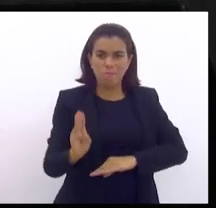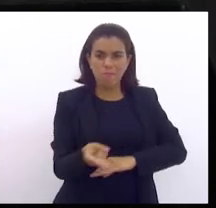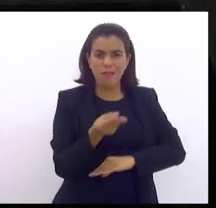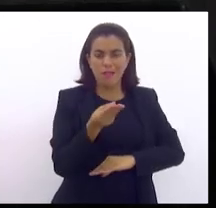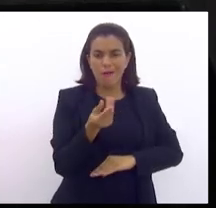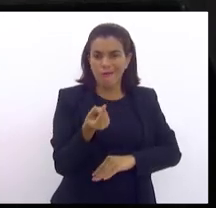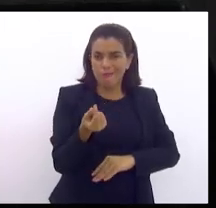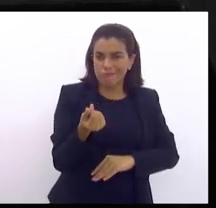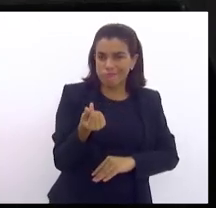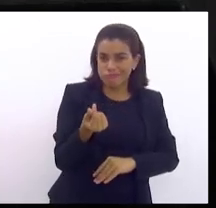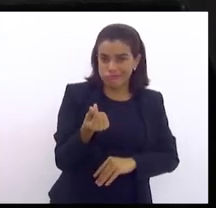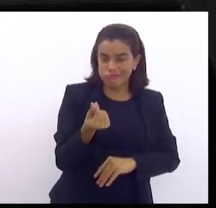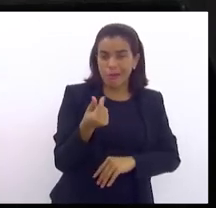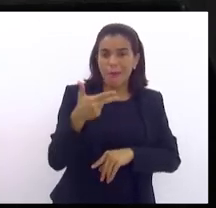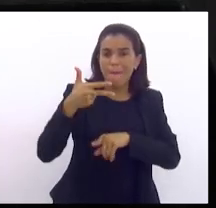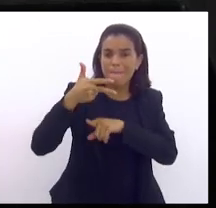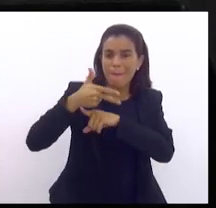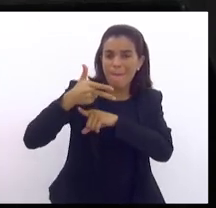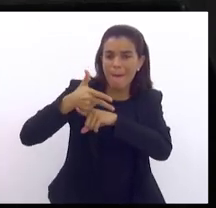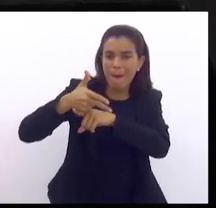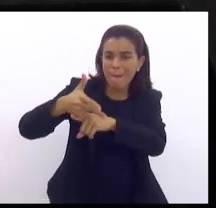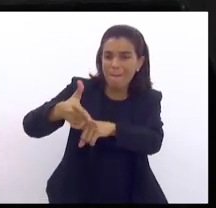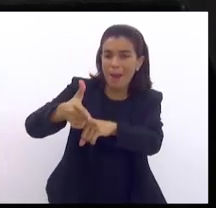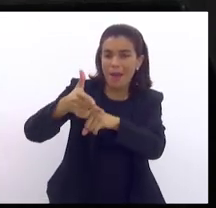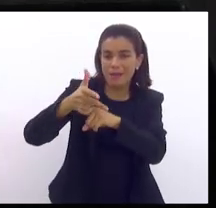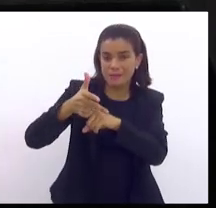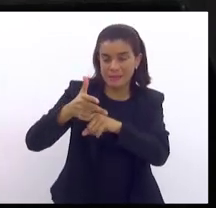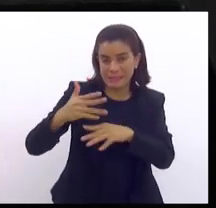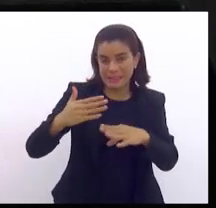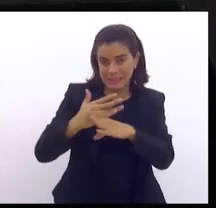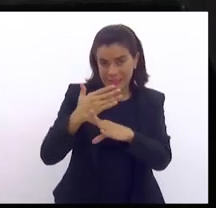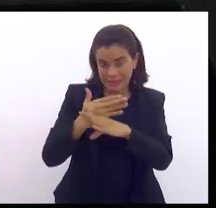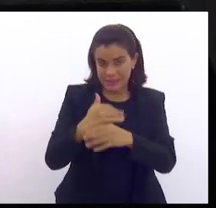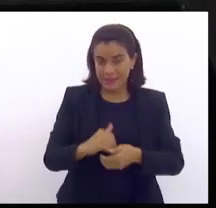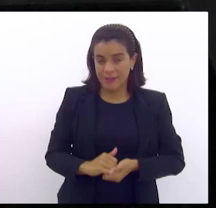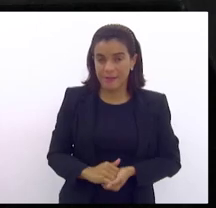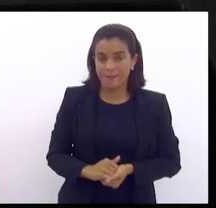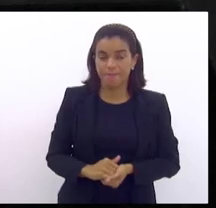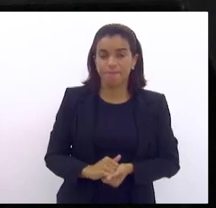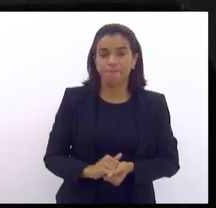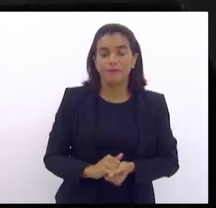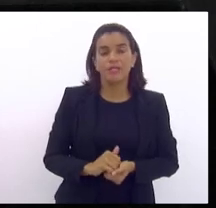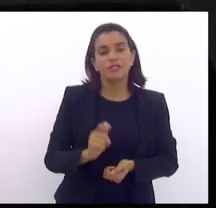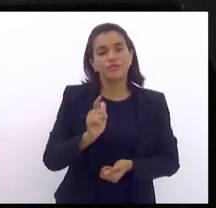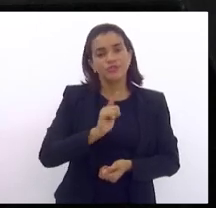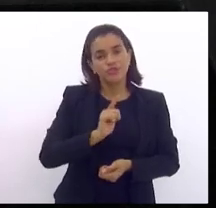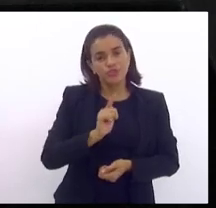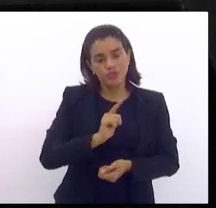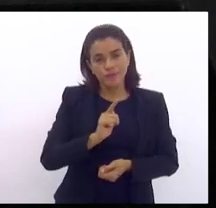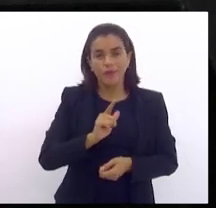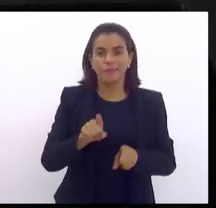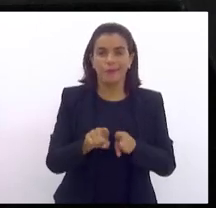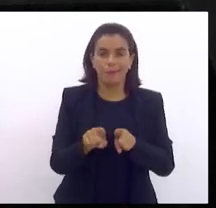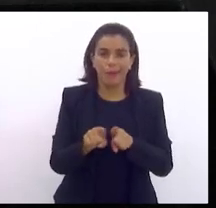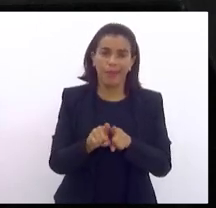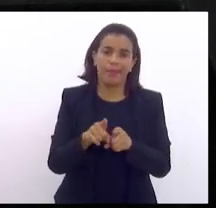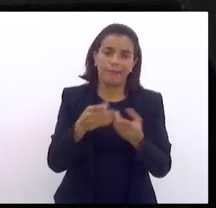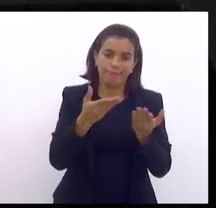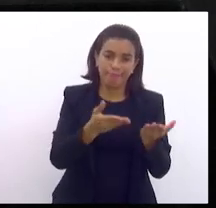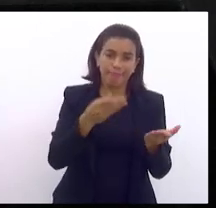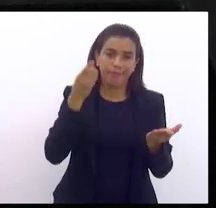a colocação de câmeras em toda a cidade. E tivemos, deputado Luiz Paulo, resultado